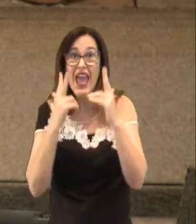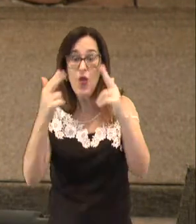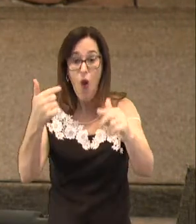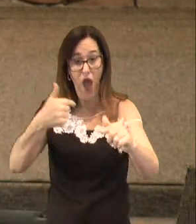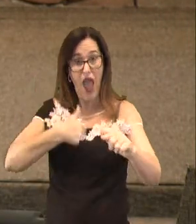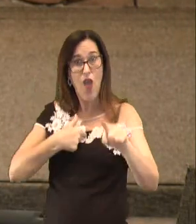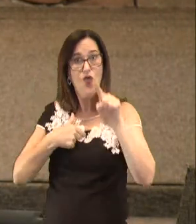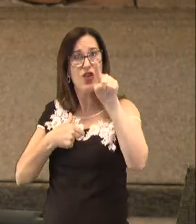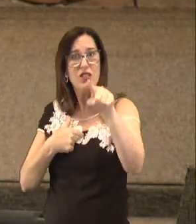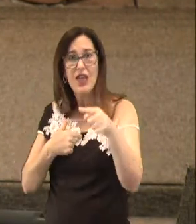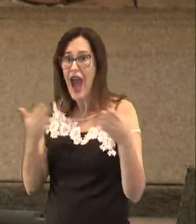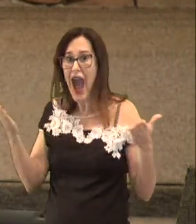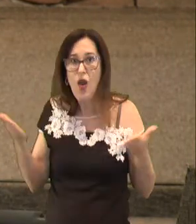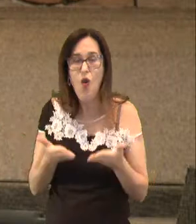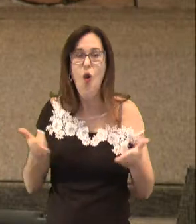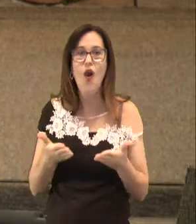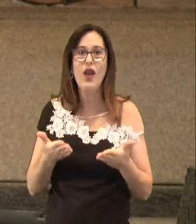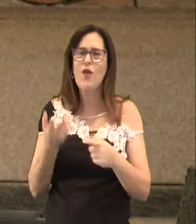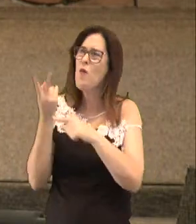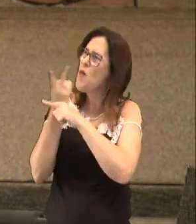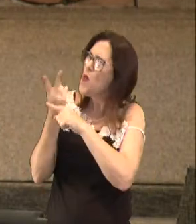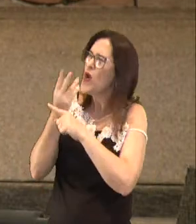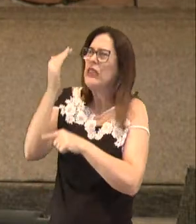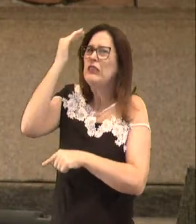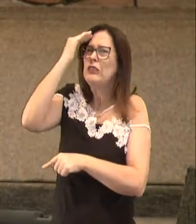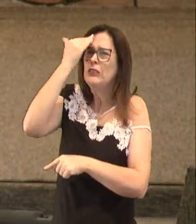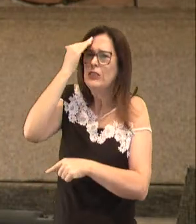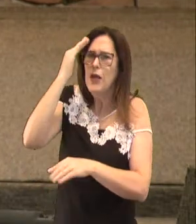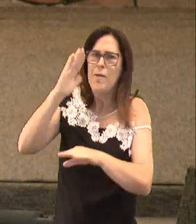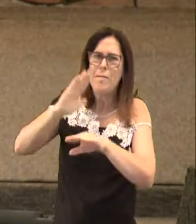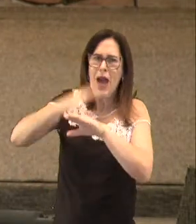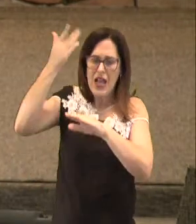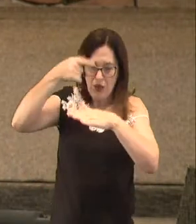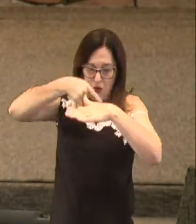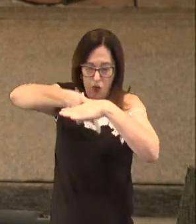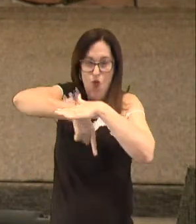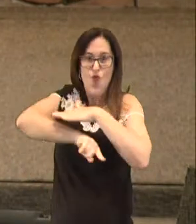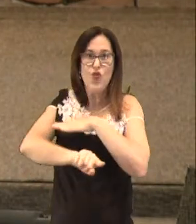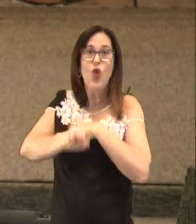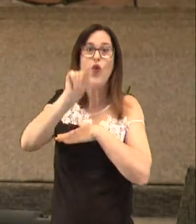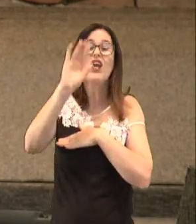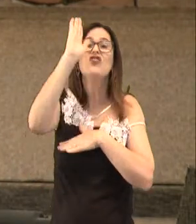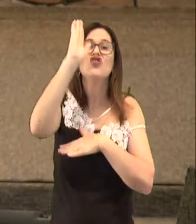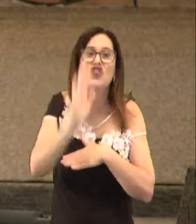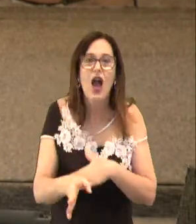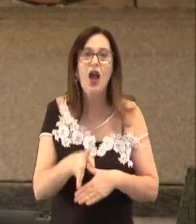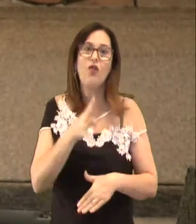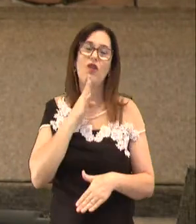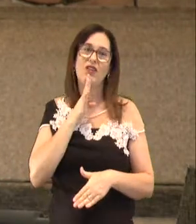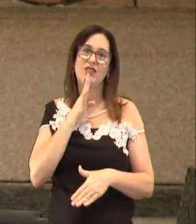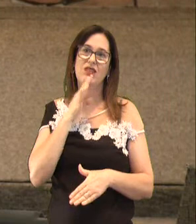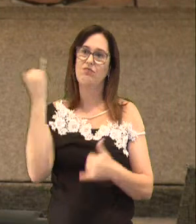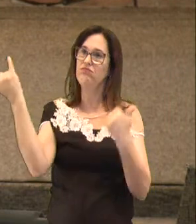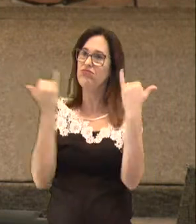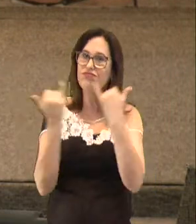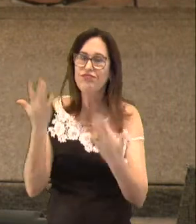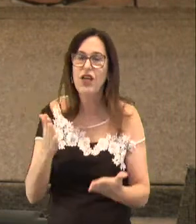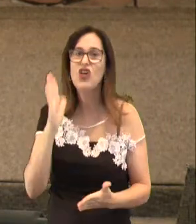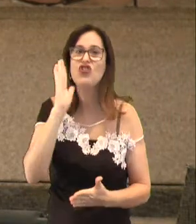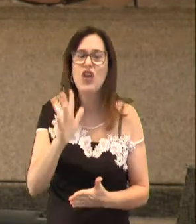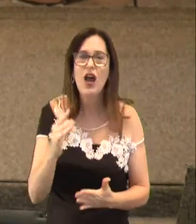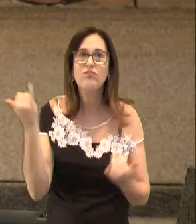aqui nesse momento, buscando compreender mais profundamente aquilo que já ouvimos, aquilo que já conhecemos